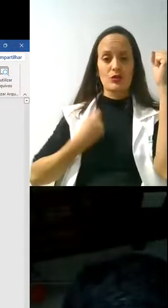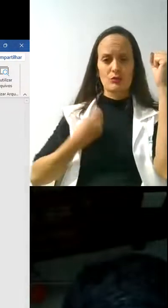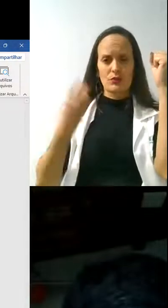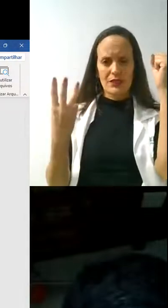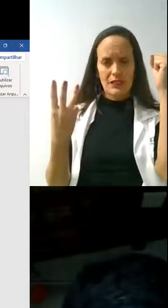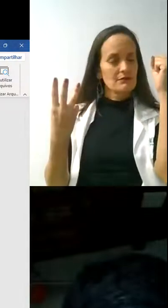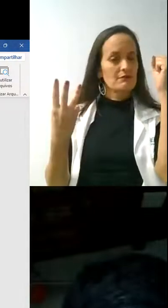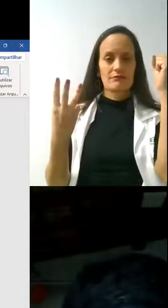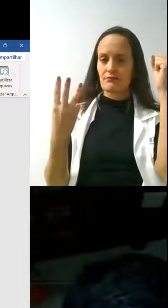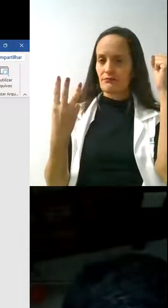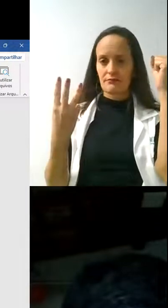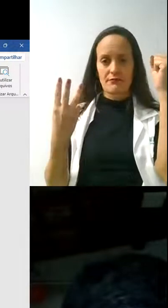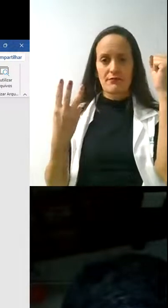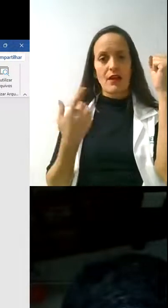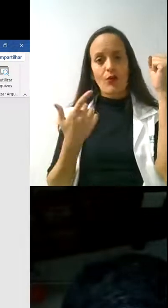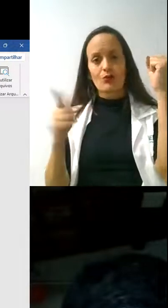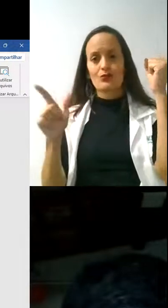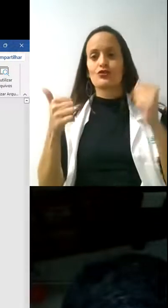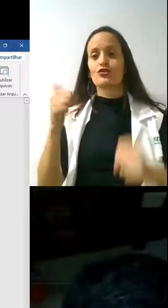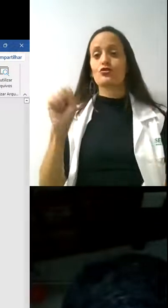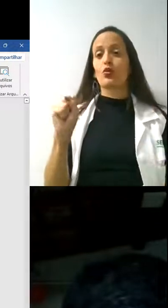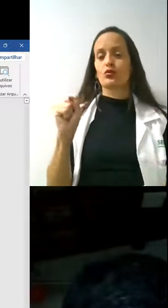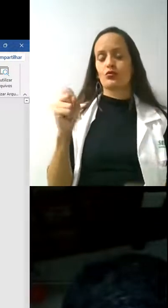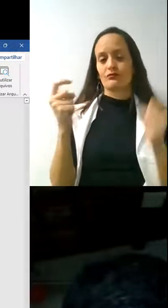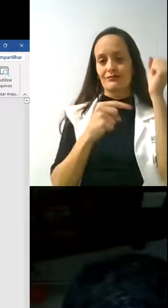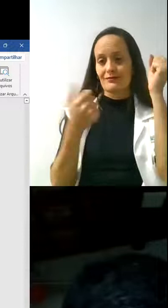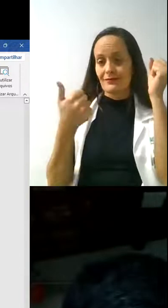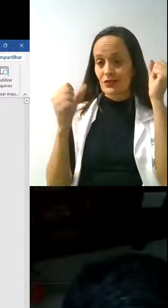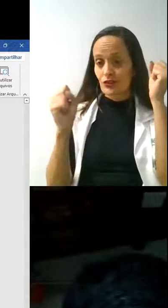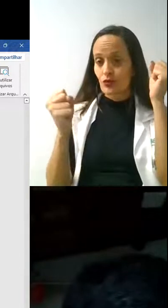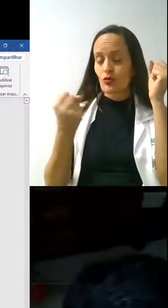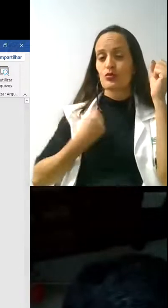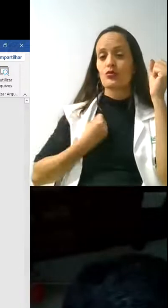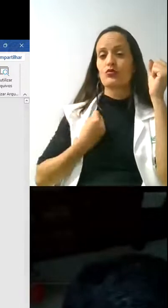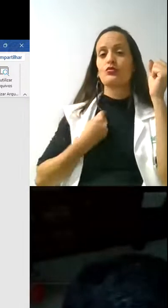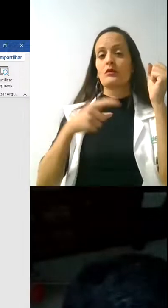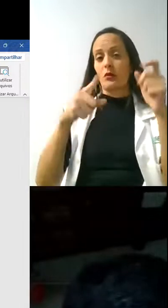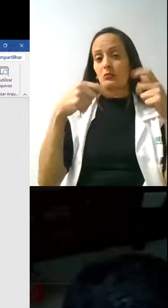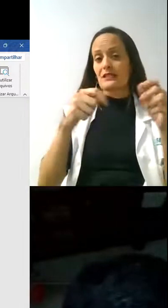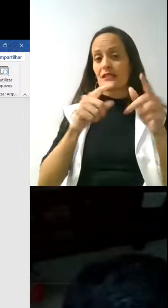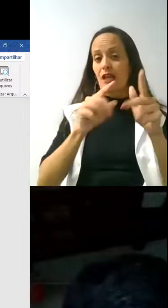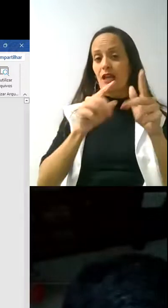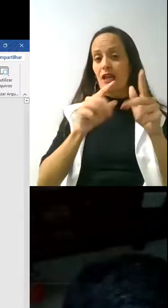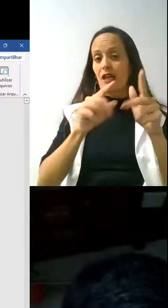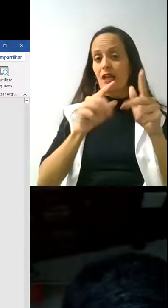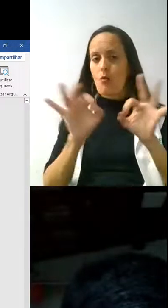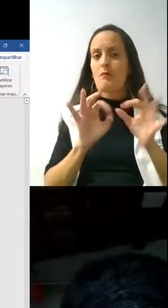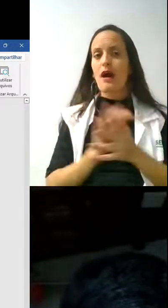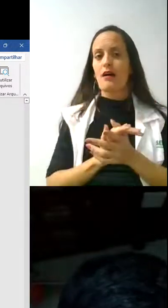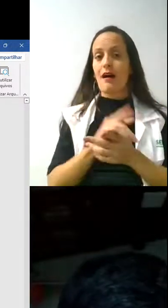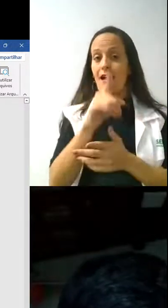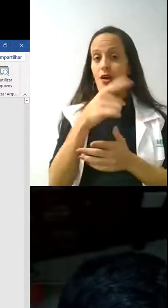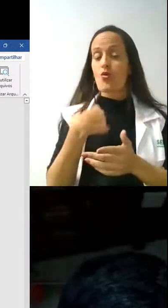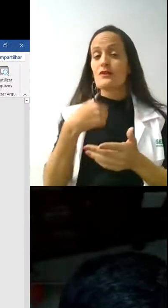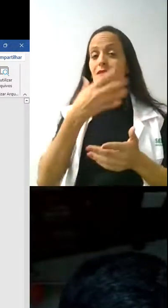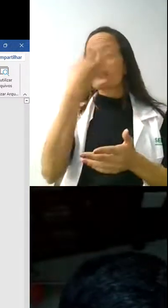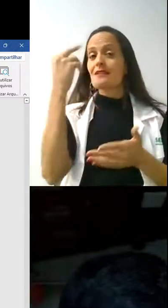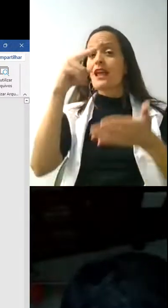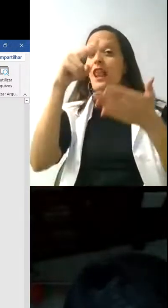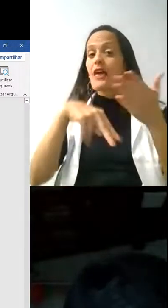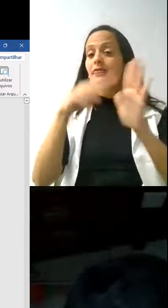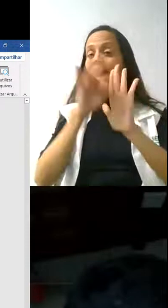quê? 18, certo? Então, eu preciso corrigir essa informação aqui, ó. Porque eu não tinha terminado de ler o texto lá, né? Então, o